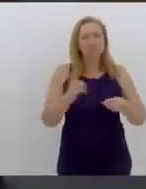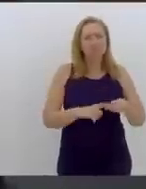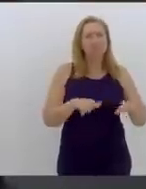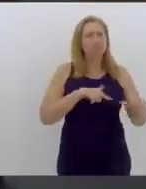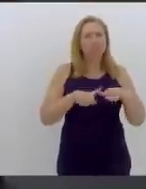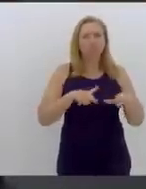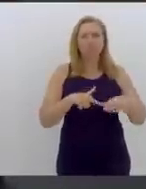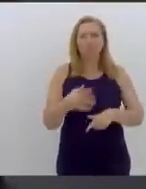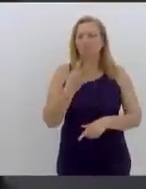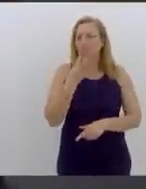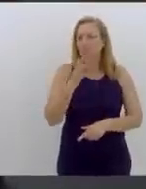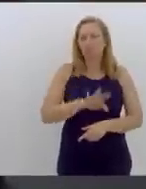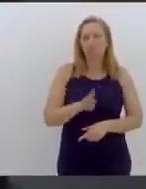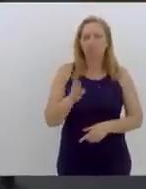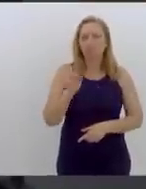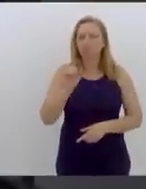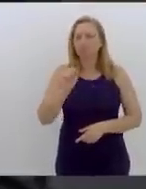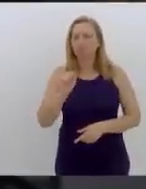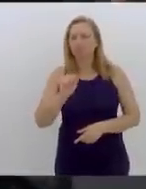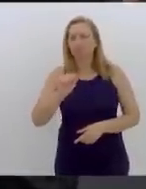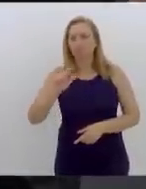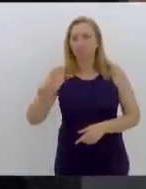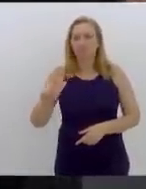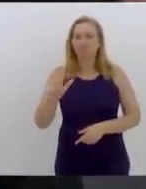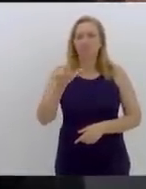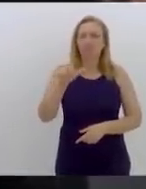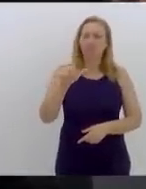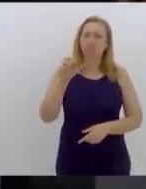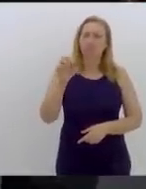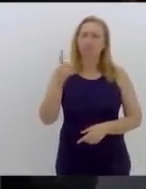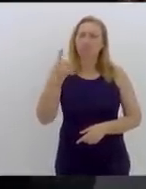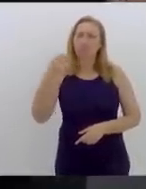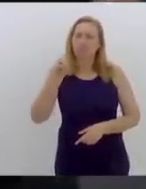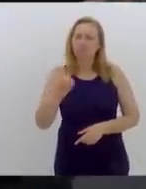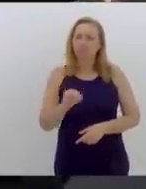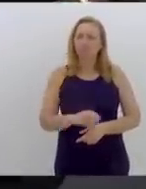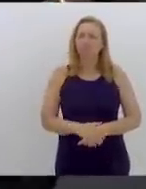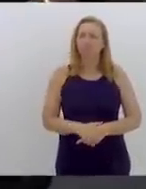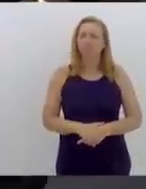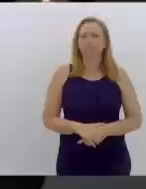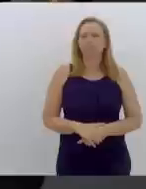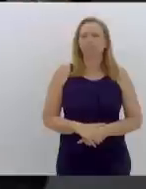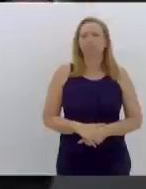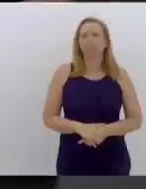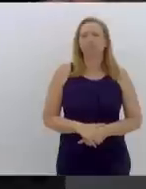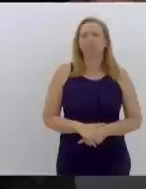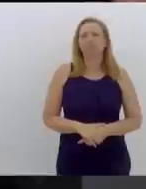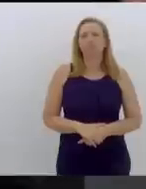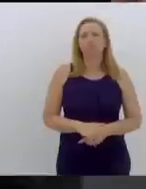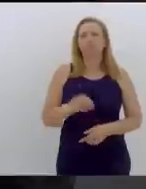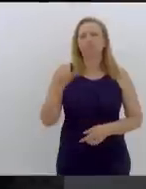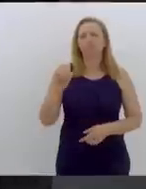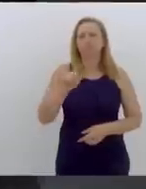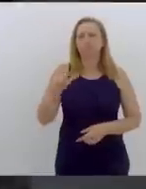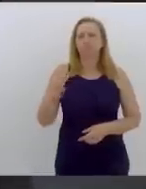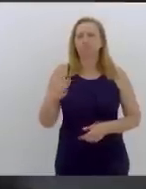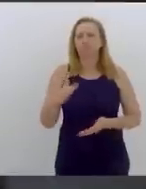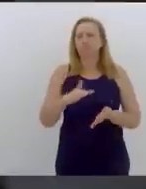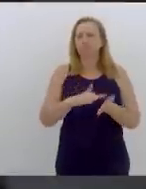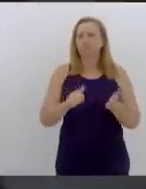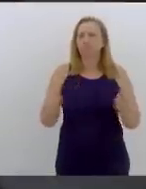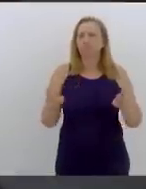a trabalhar não conheço Coronel Leandro todos os oficiais uns oficiais que me tirou da cadeia